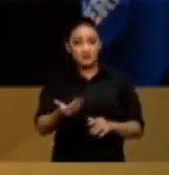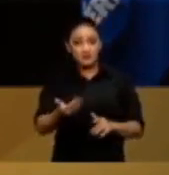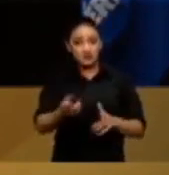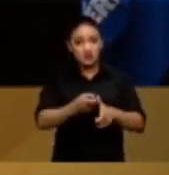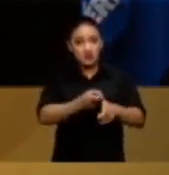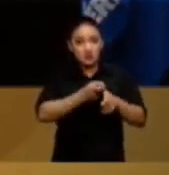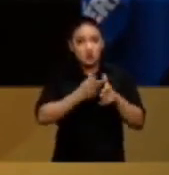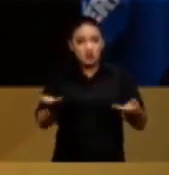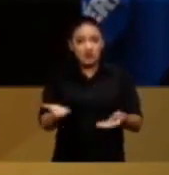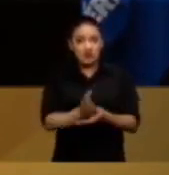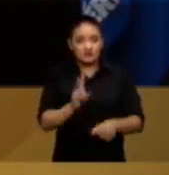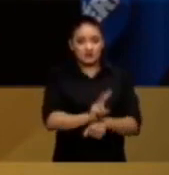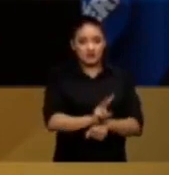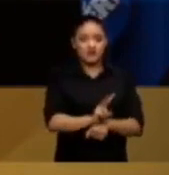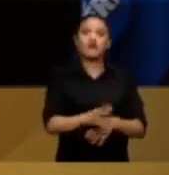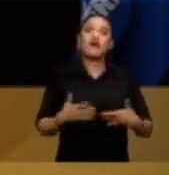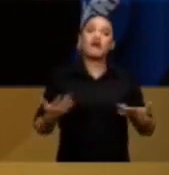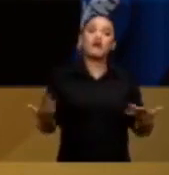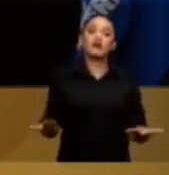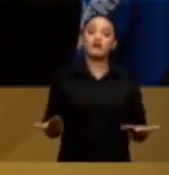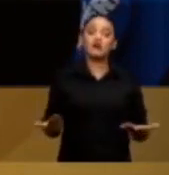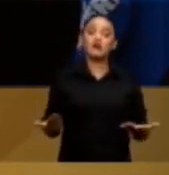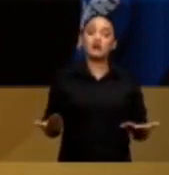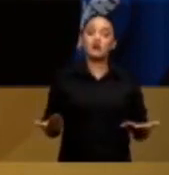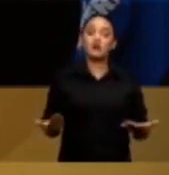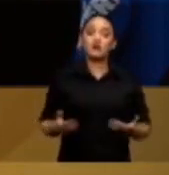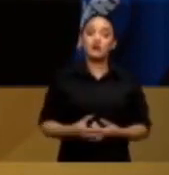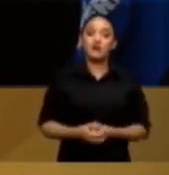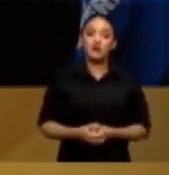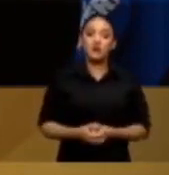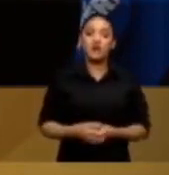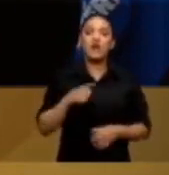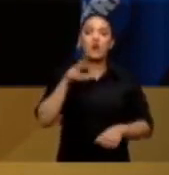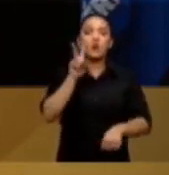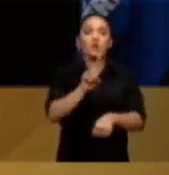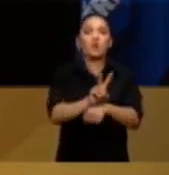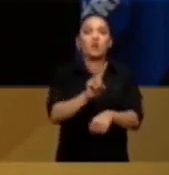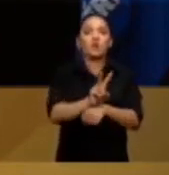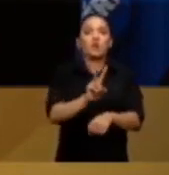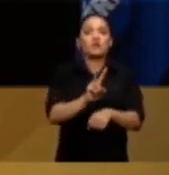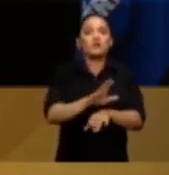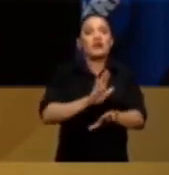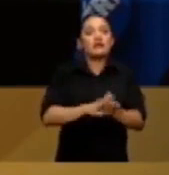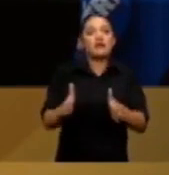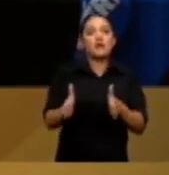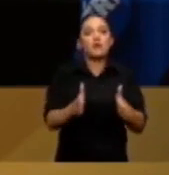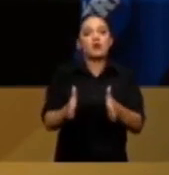que não apenas conhecido como tutela provisória, foi